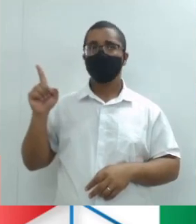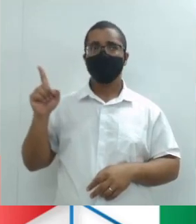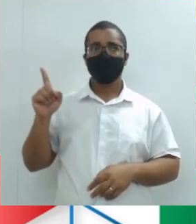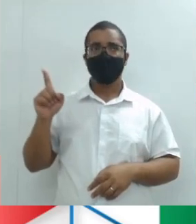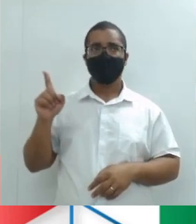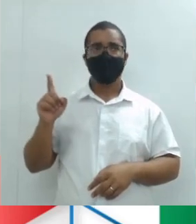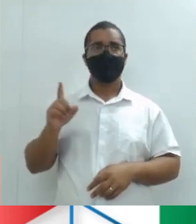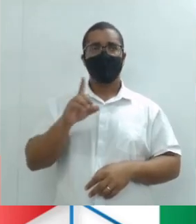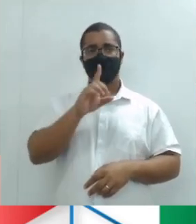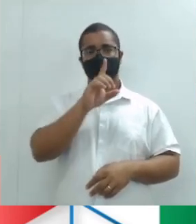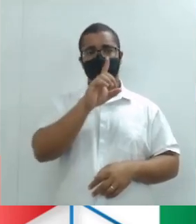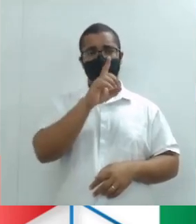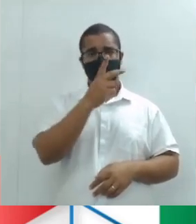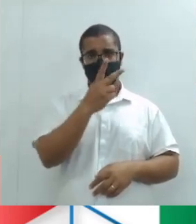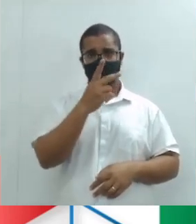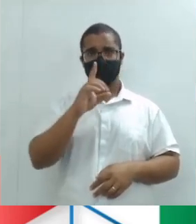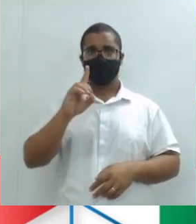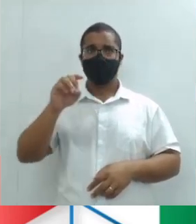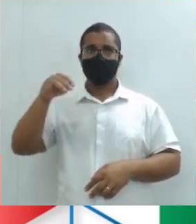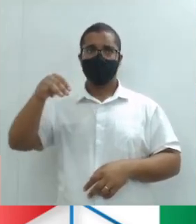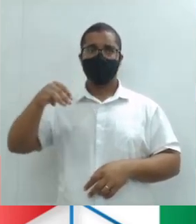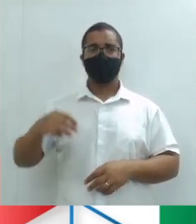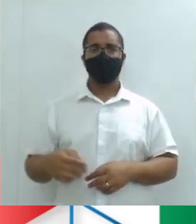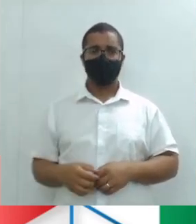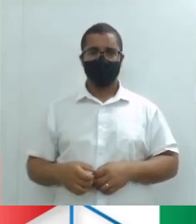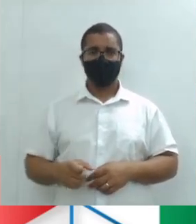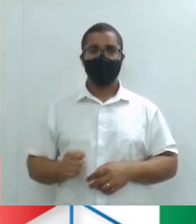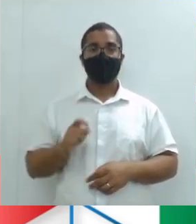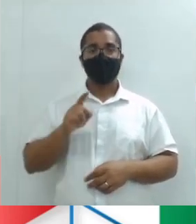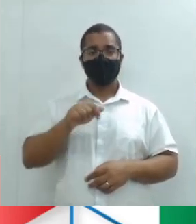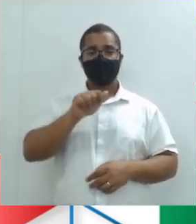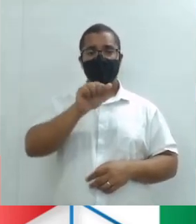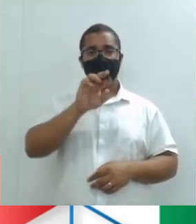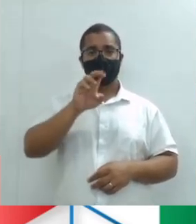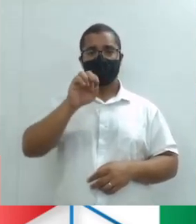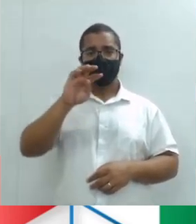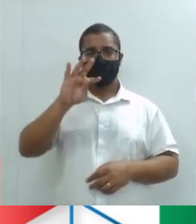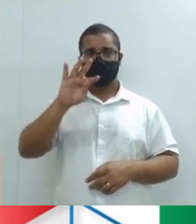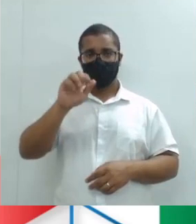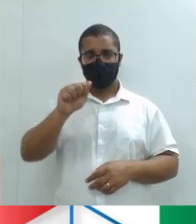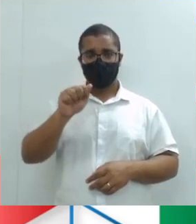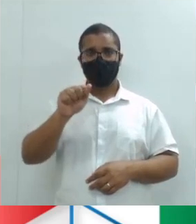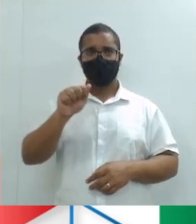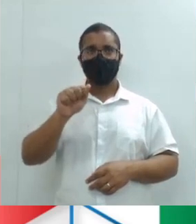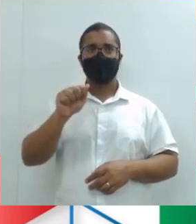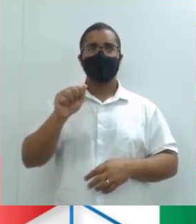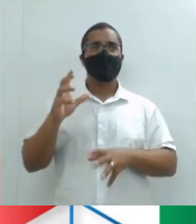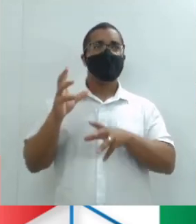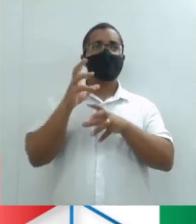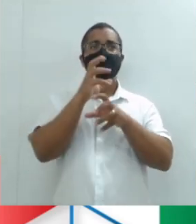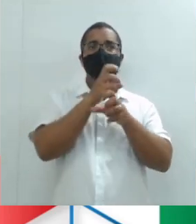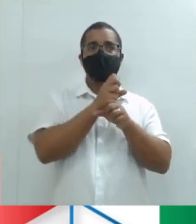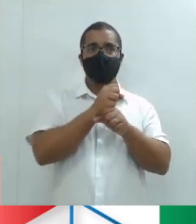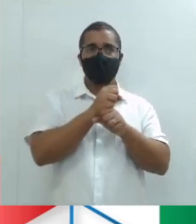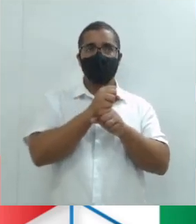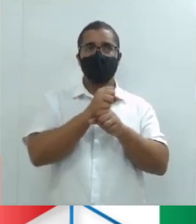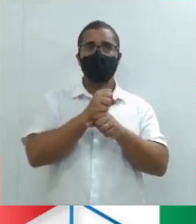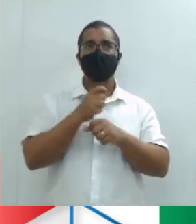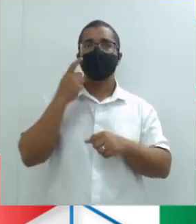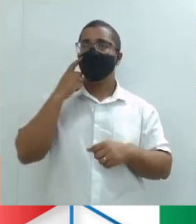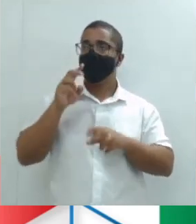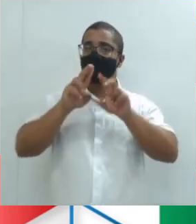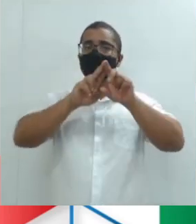vamos ter 2 decímetros, tá? Que é a aresta daquele aquário. E a gente lê, raiz cúbica de 8 é igual a